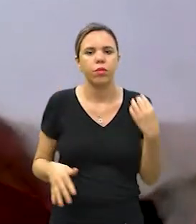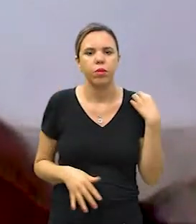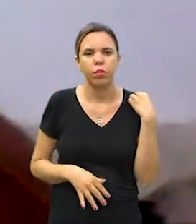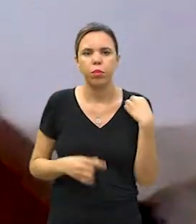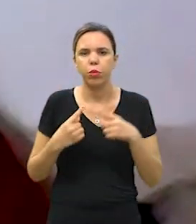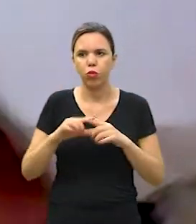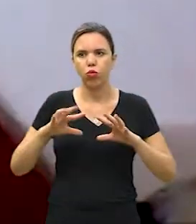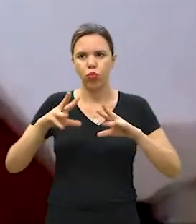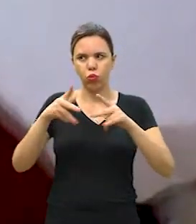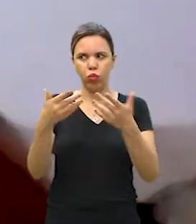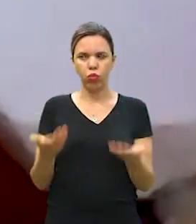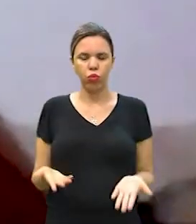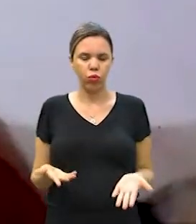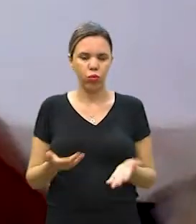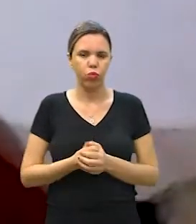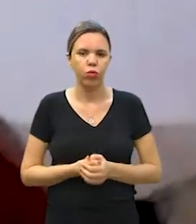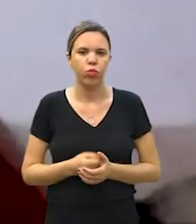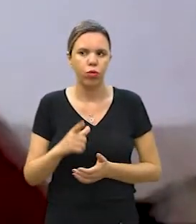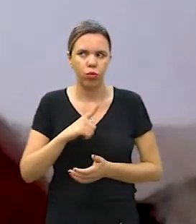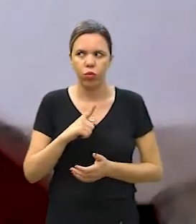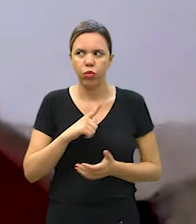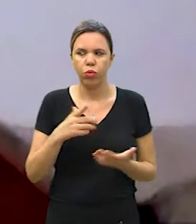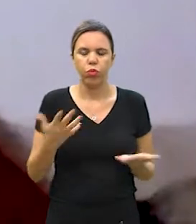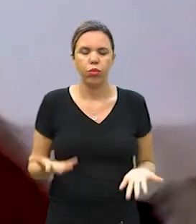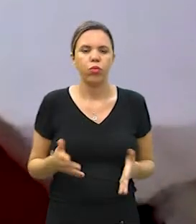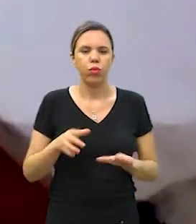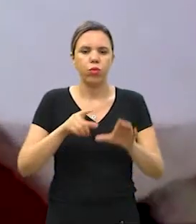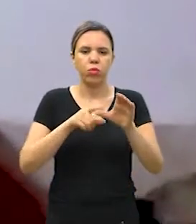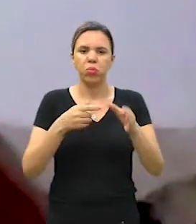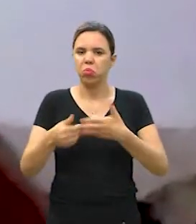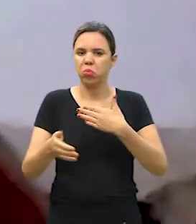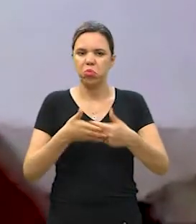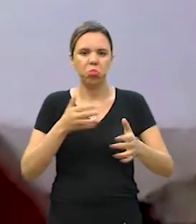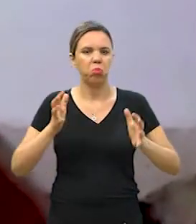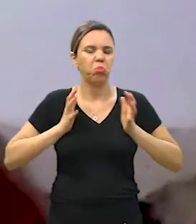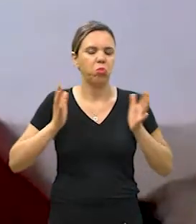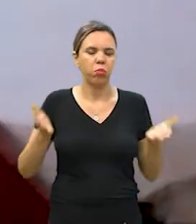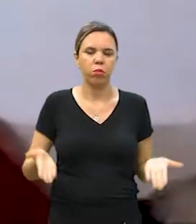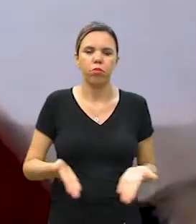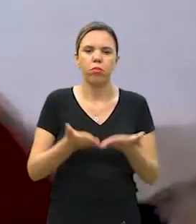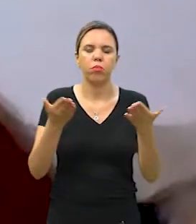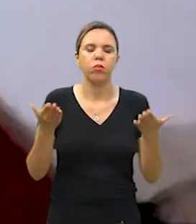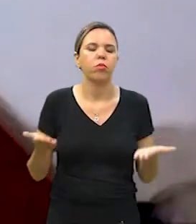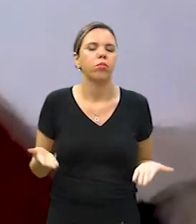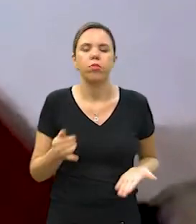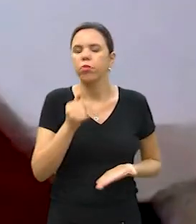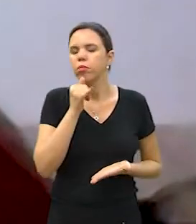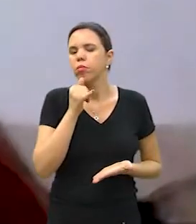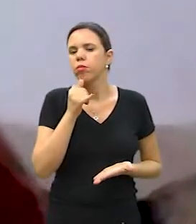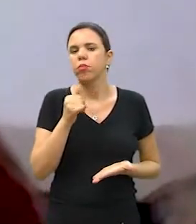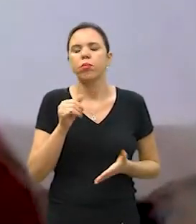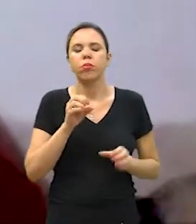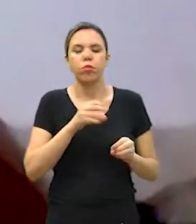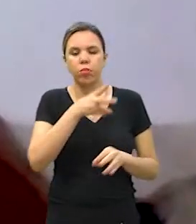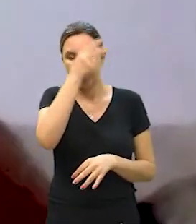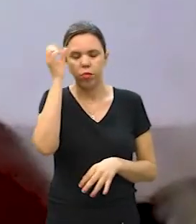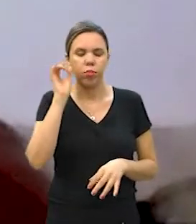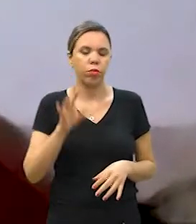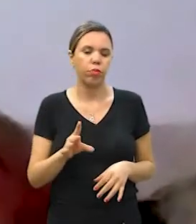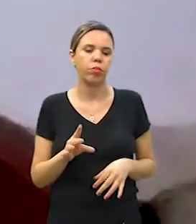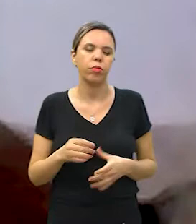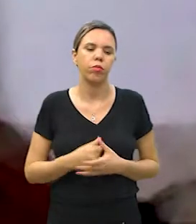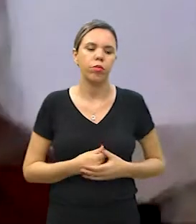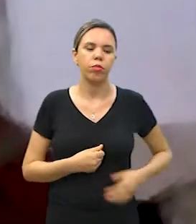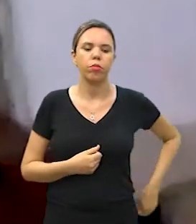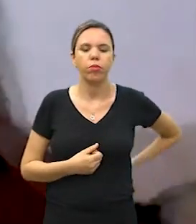resolvido, porque todo mundo, né, teria isso, então, dependente da classe. Mas, como, por exemplo, a educação pública é